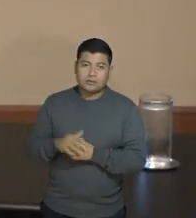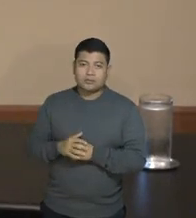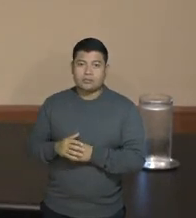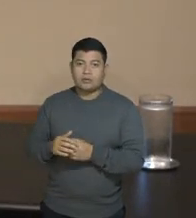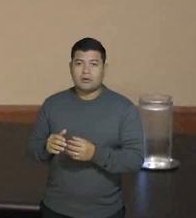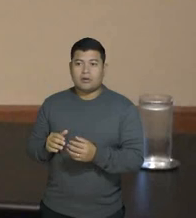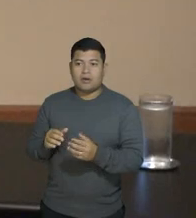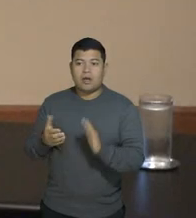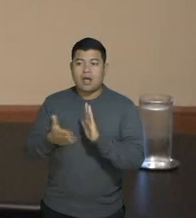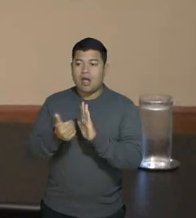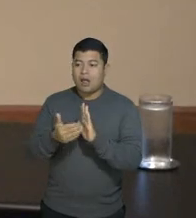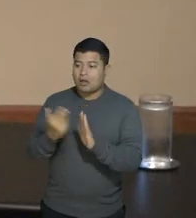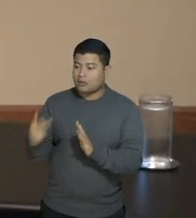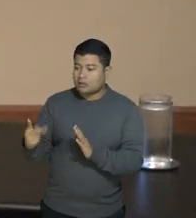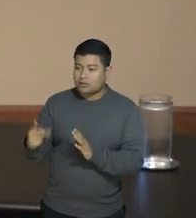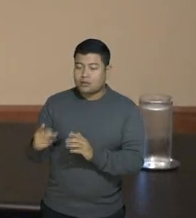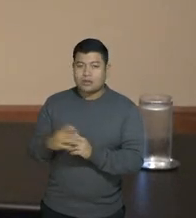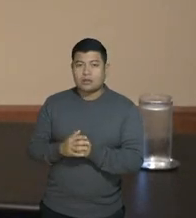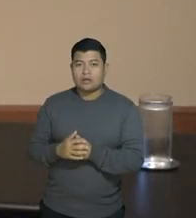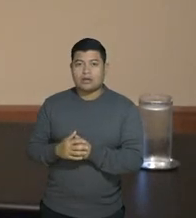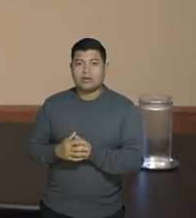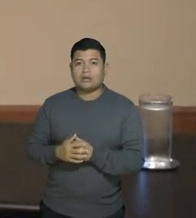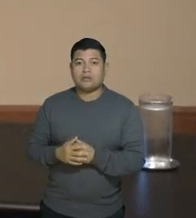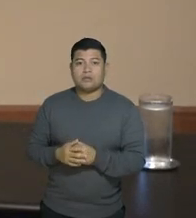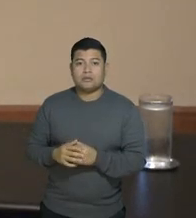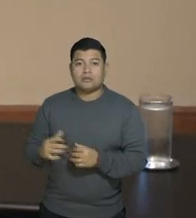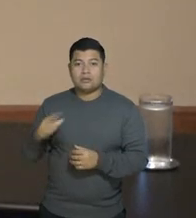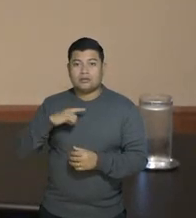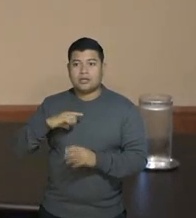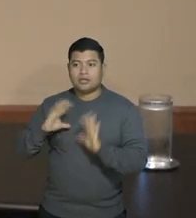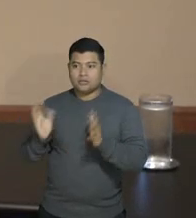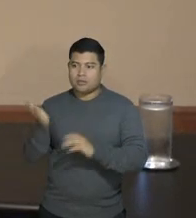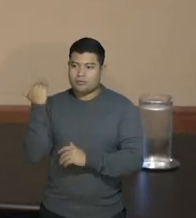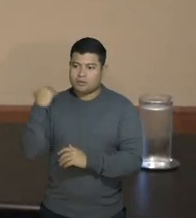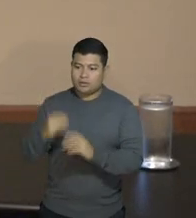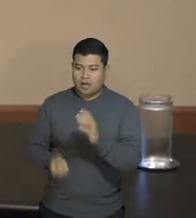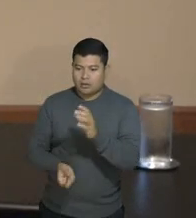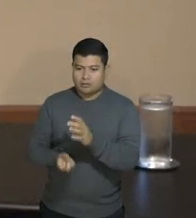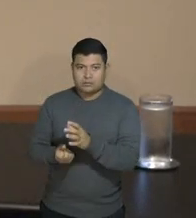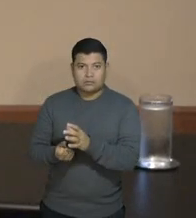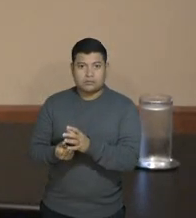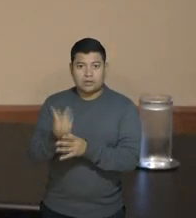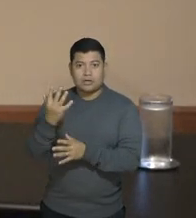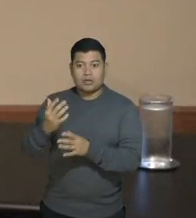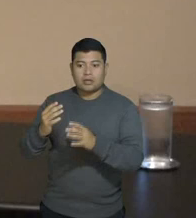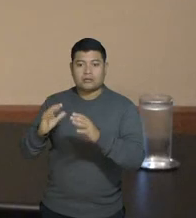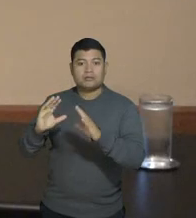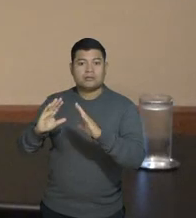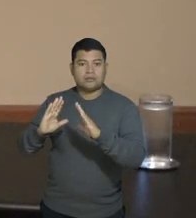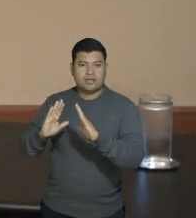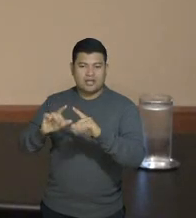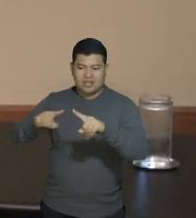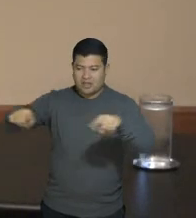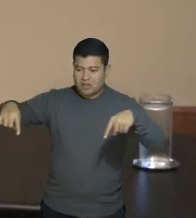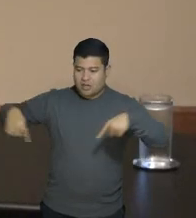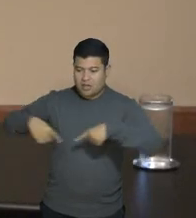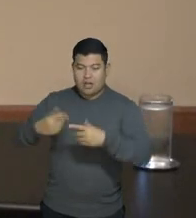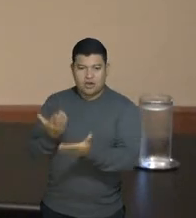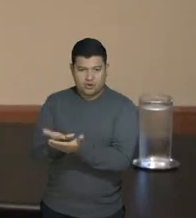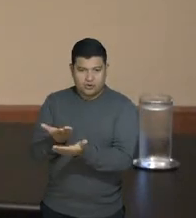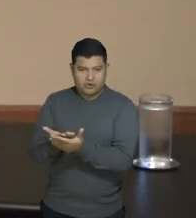caderno, apostila, o que ele tenha produzido dentro da sala de aula, para pegar ele naquele momento